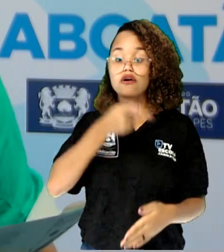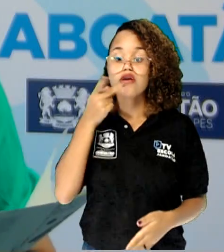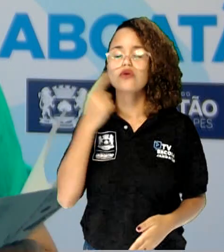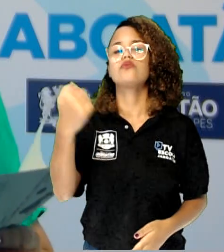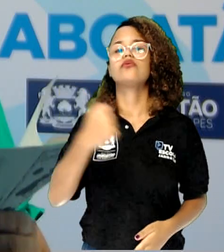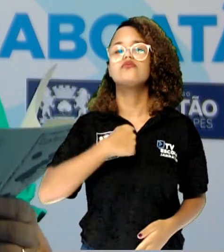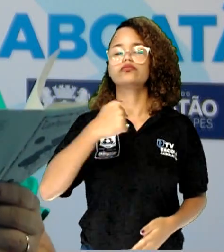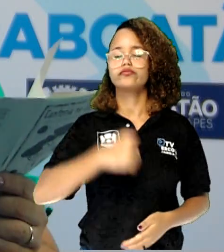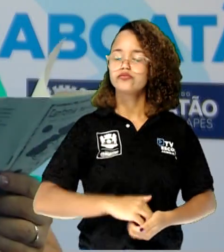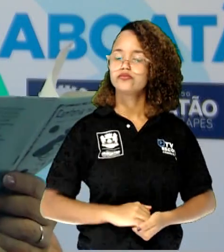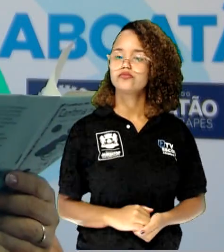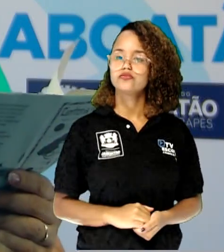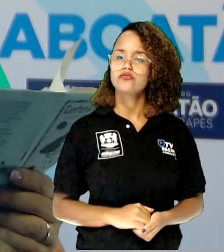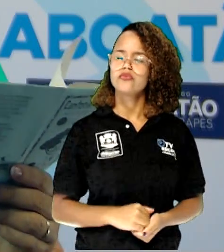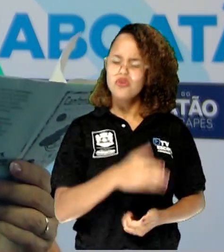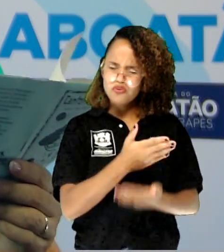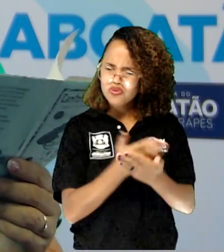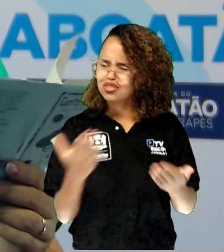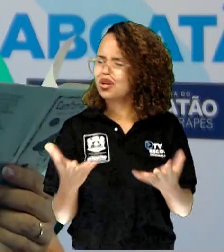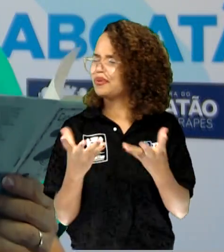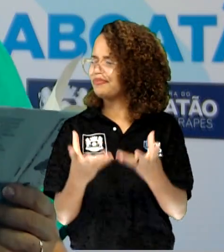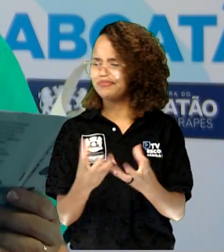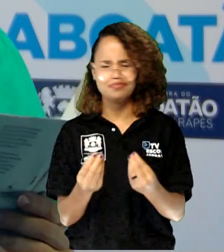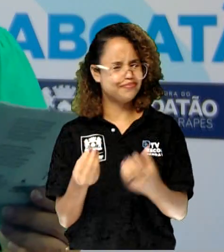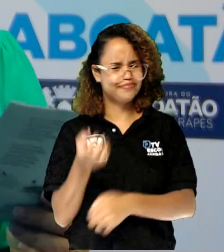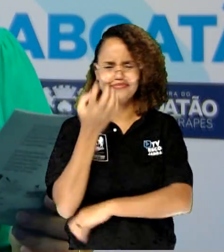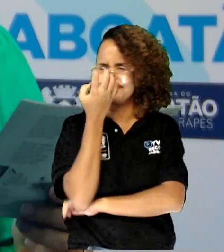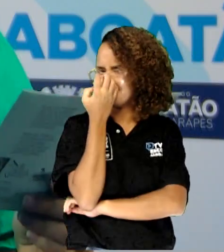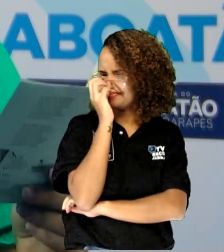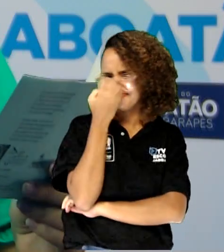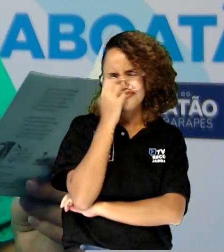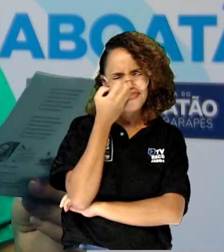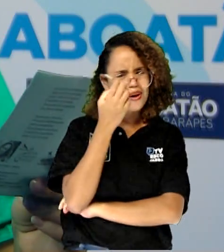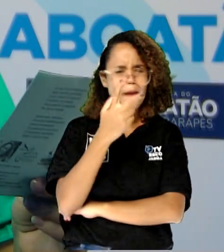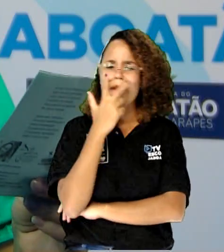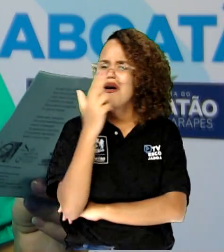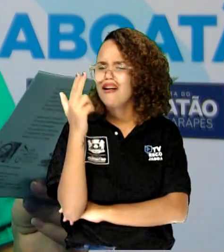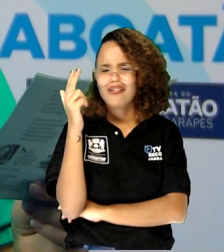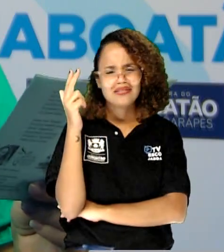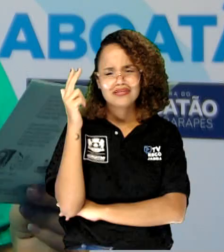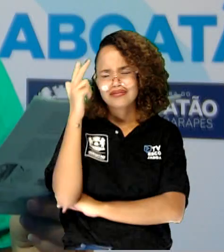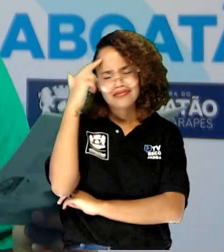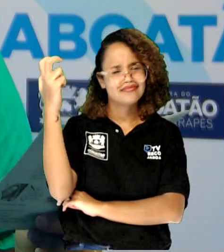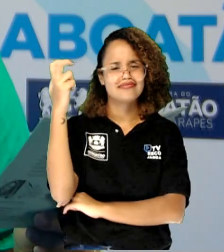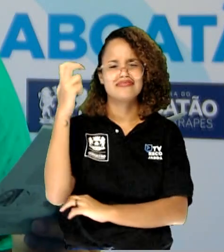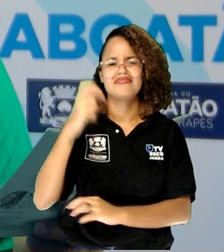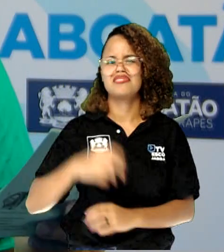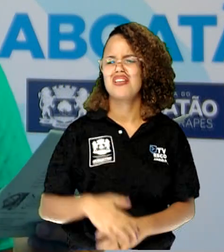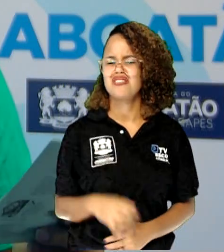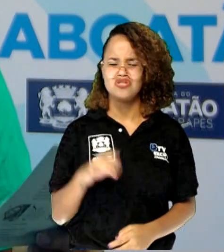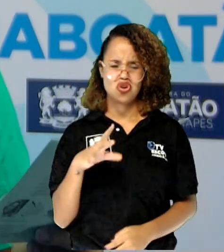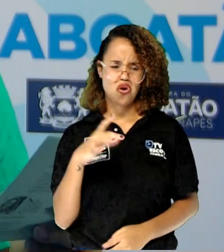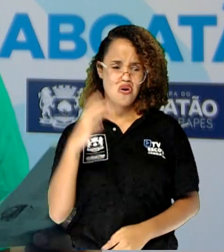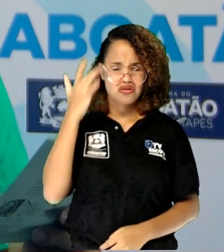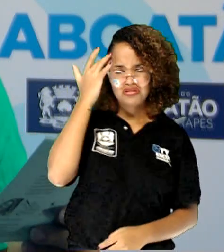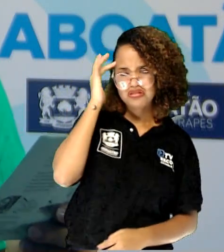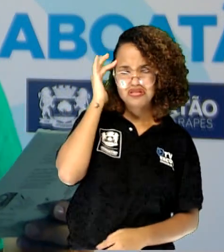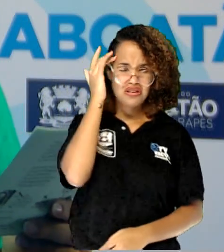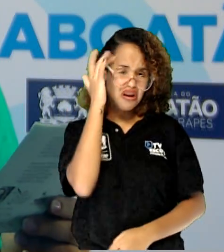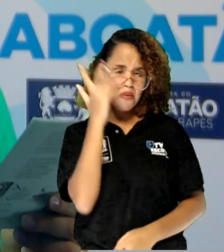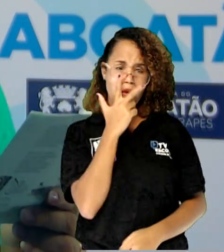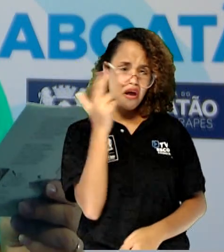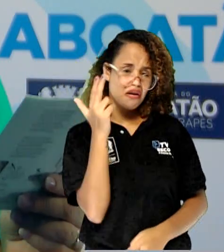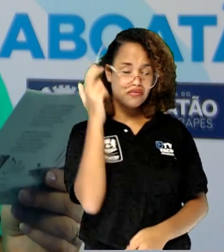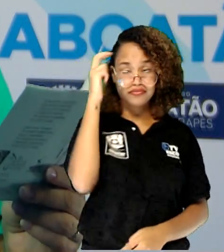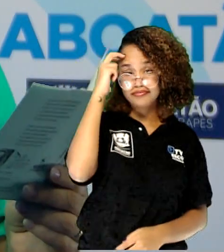eu. Vocês são muito engraçados, se acham esperto demais. Se acham mesmo espertos